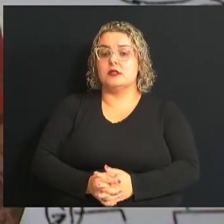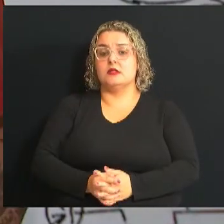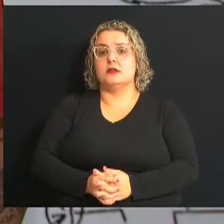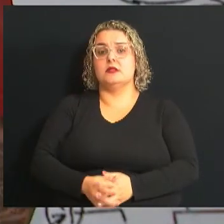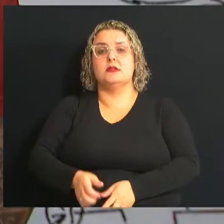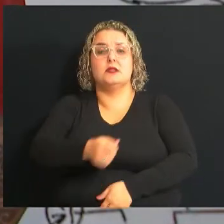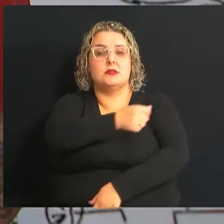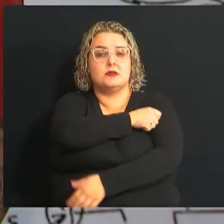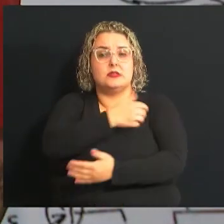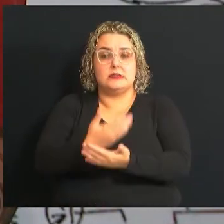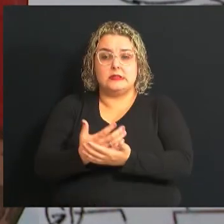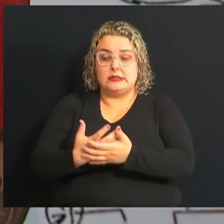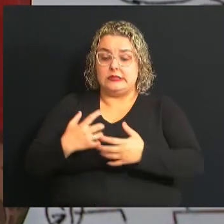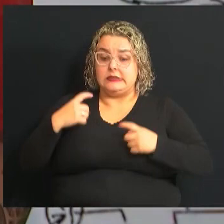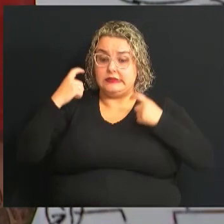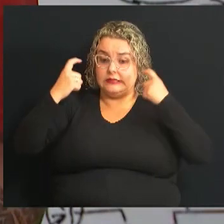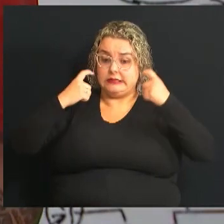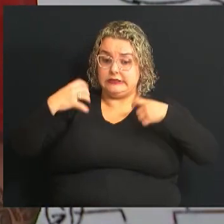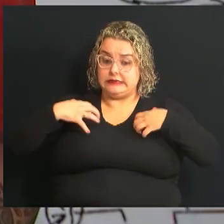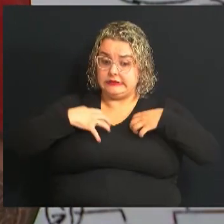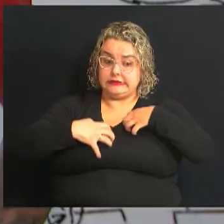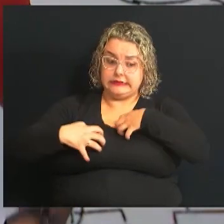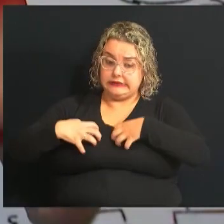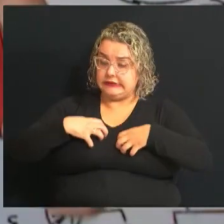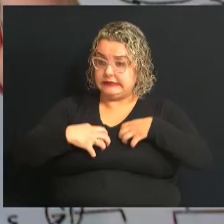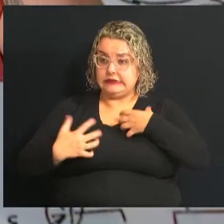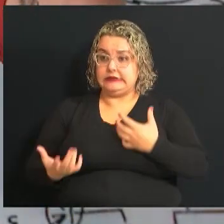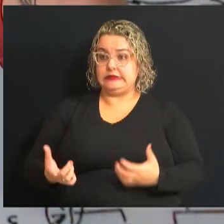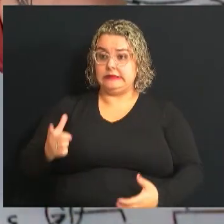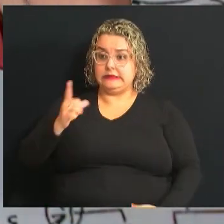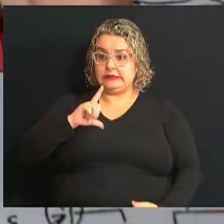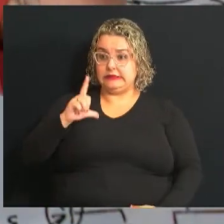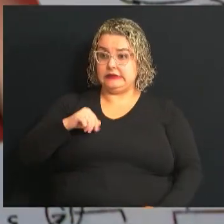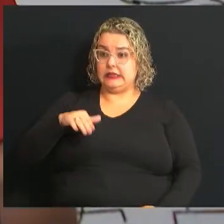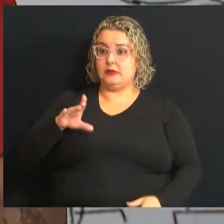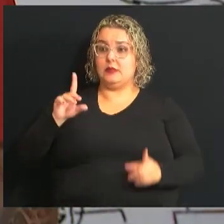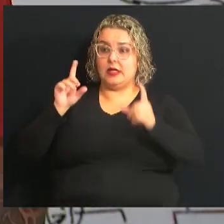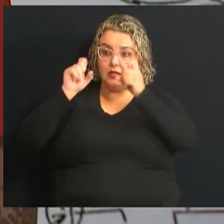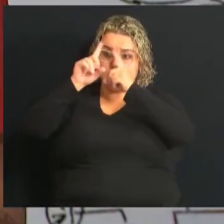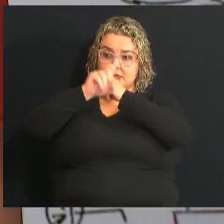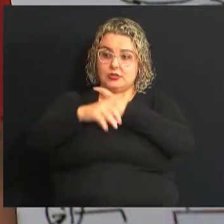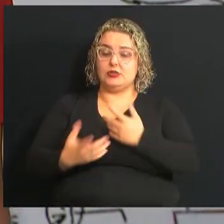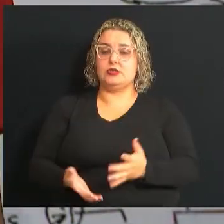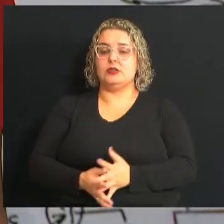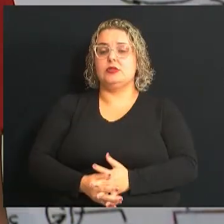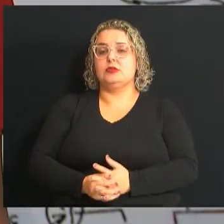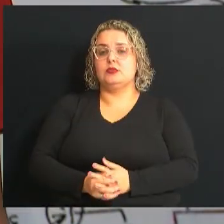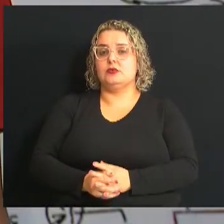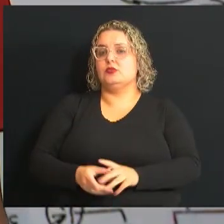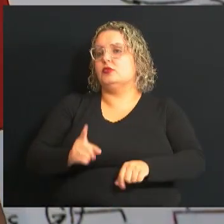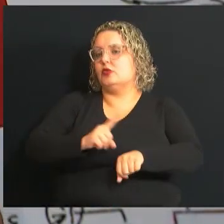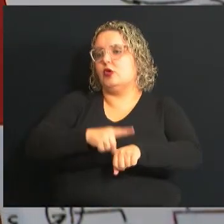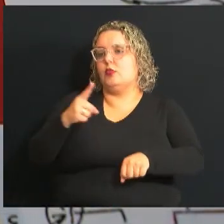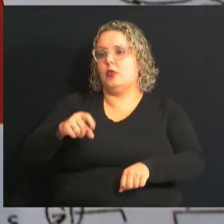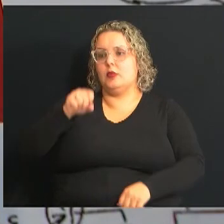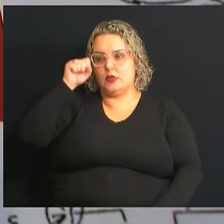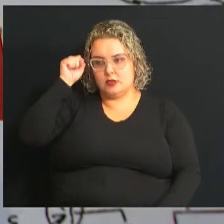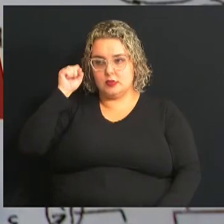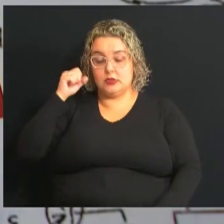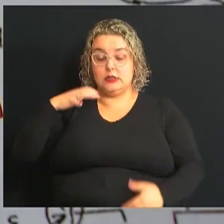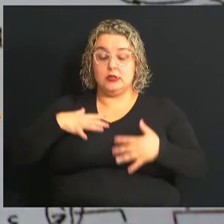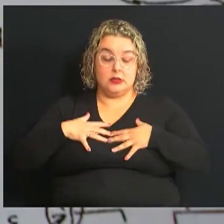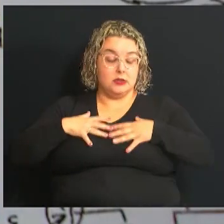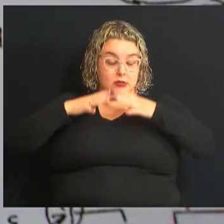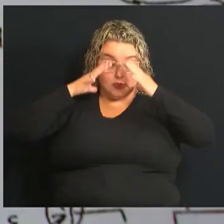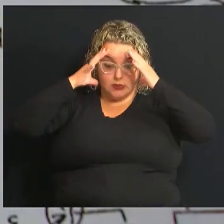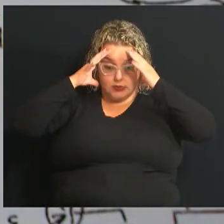mais apreensivos, que costumam gerar mais dificuldade na hora do vestibular, que eles ficam, nossa,